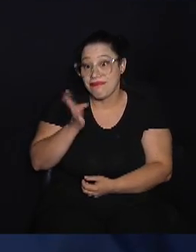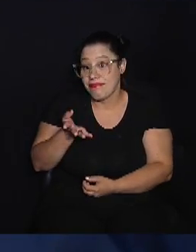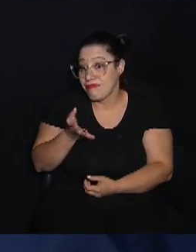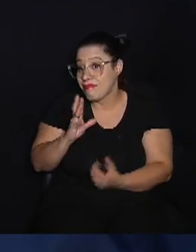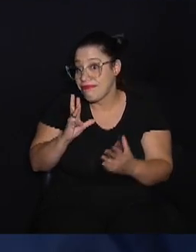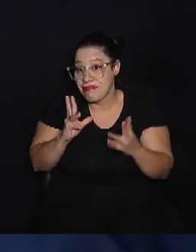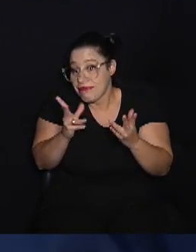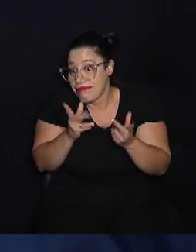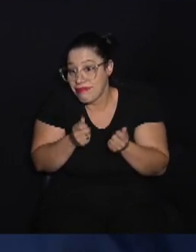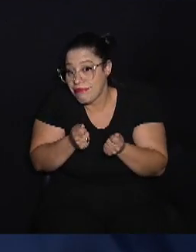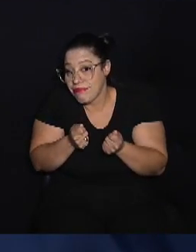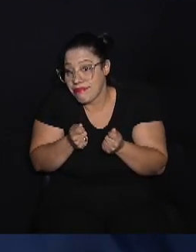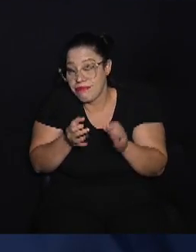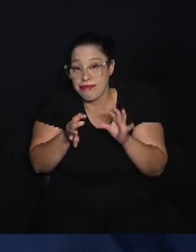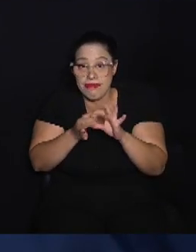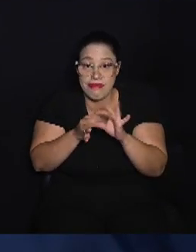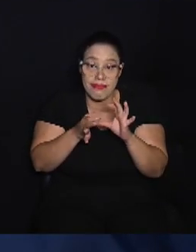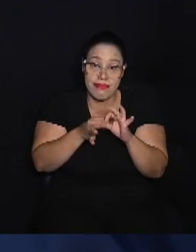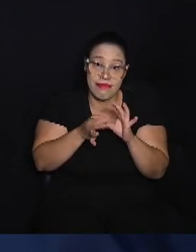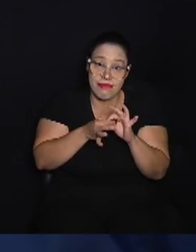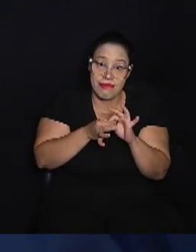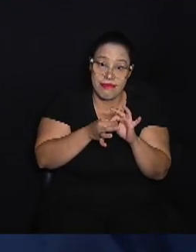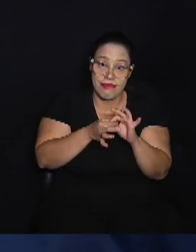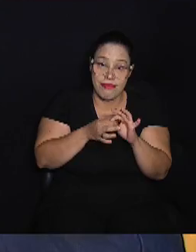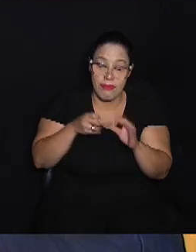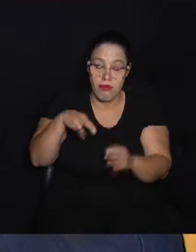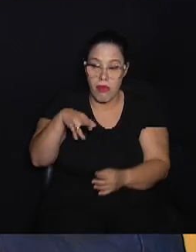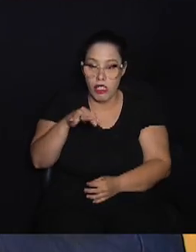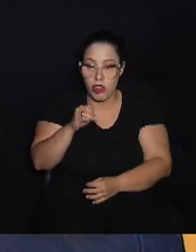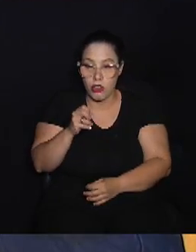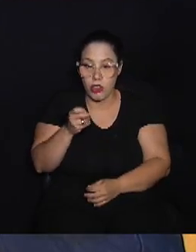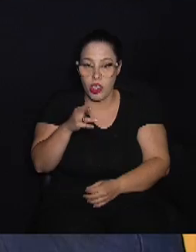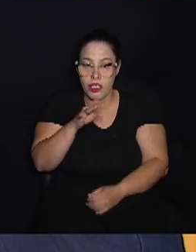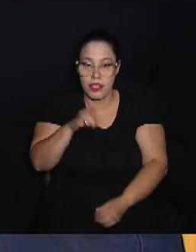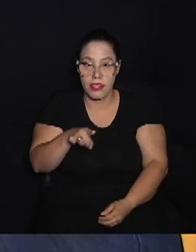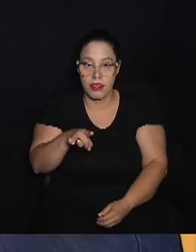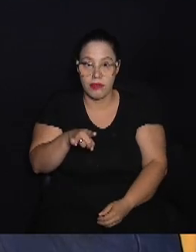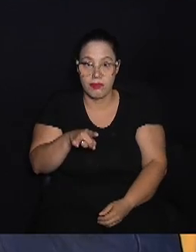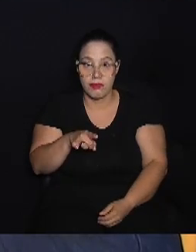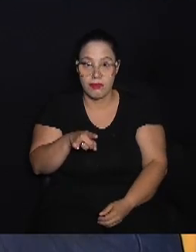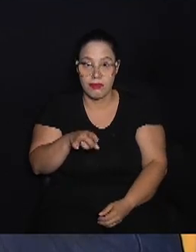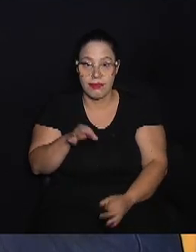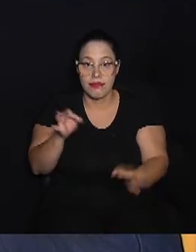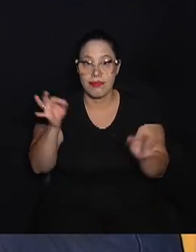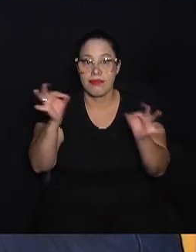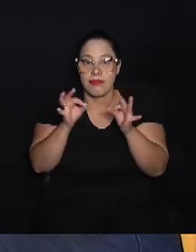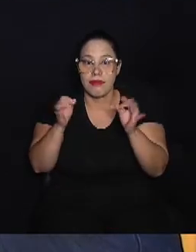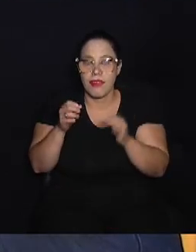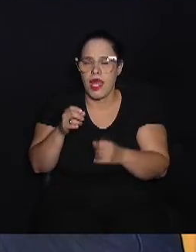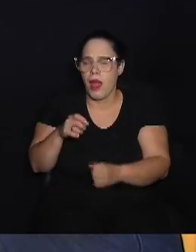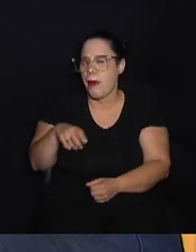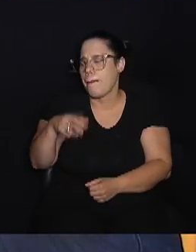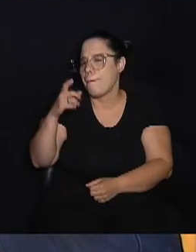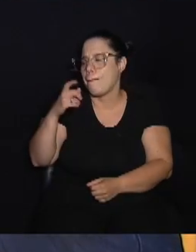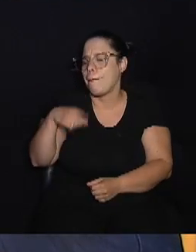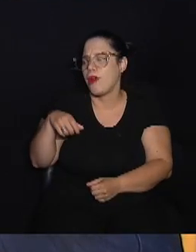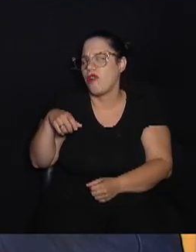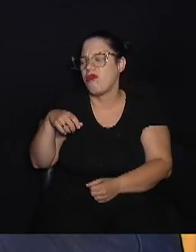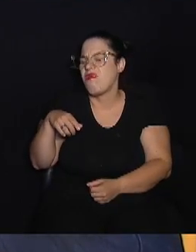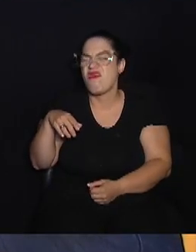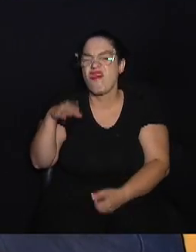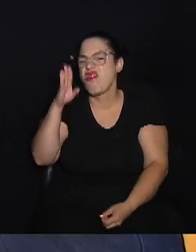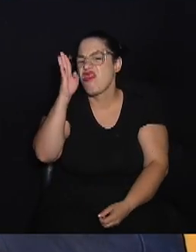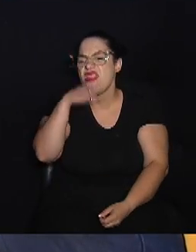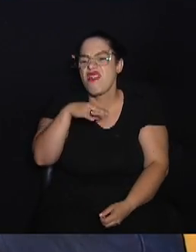toda interligada com a história do Mágico de Oz. O Mágico de Oz simplifica dizendo que a bruxa é má, e simplesmente isso, ela só é